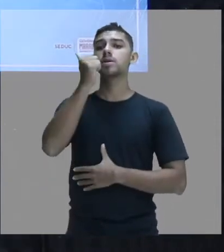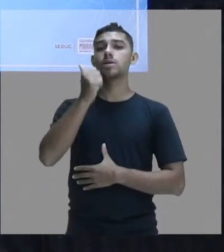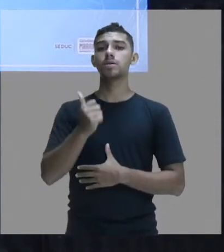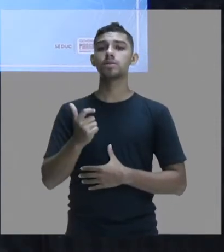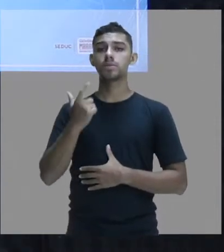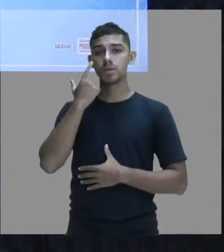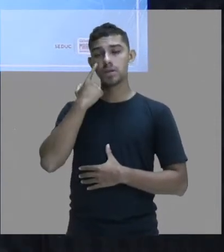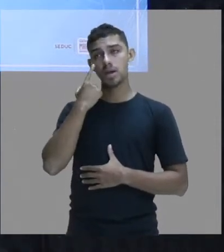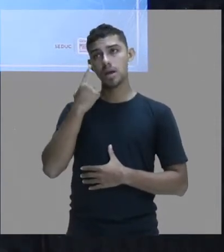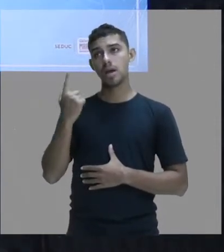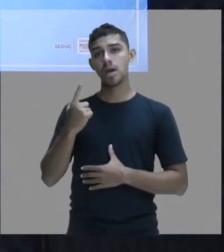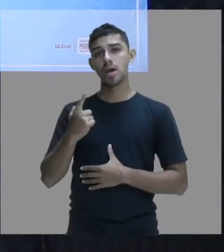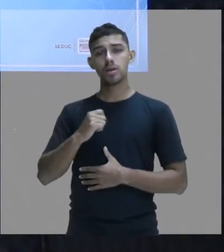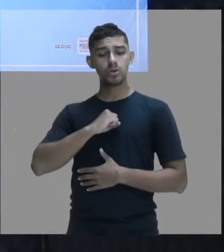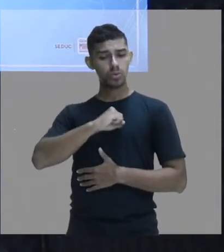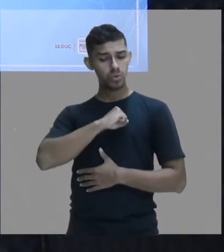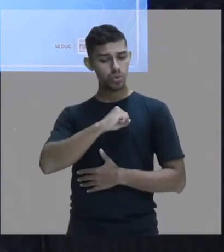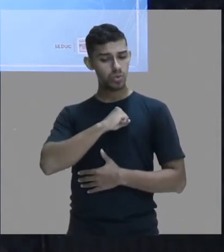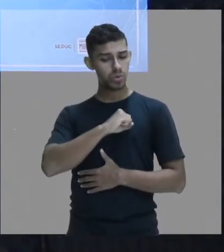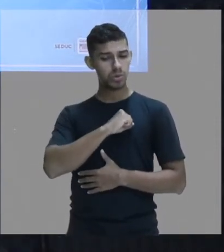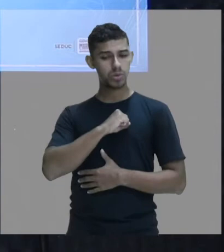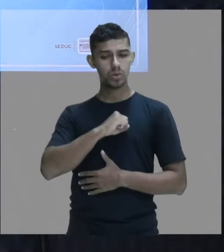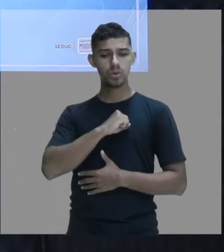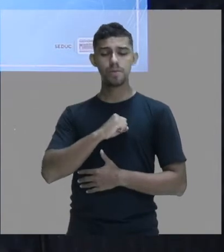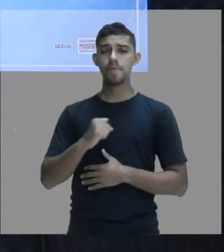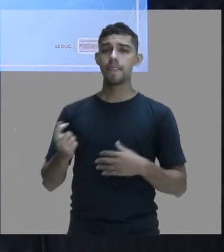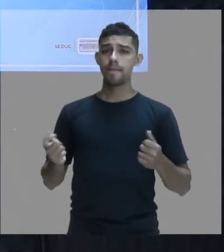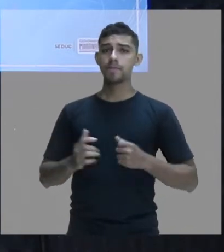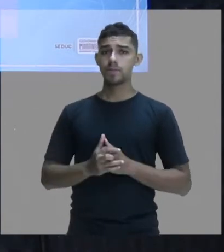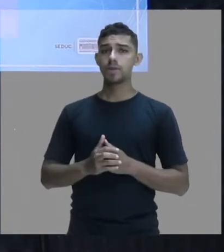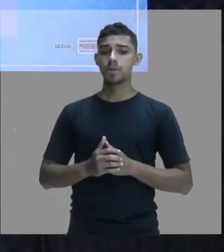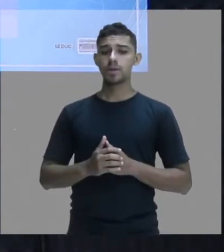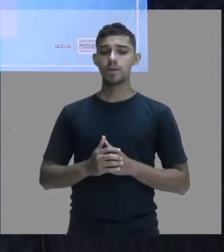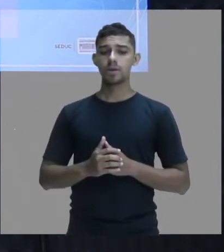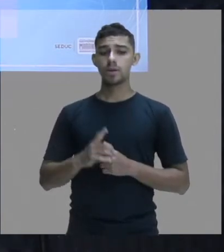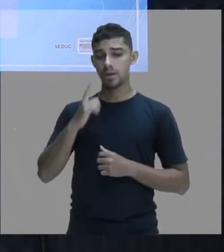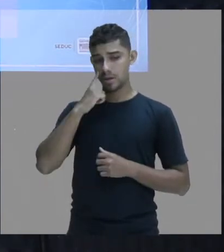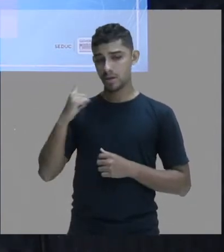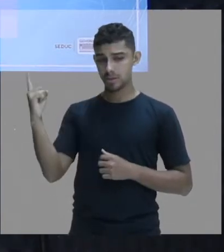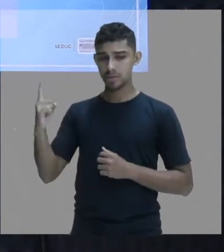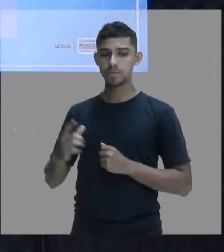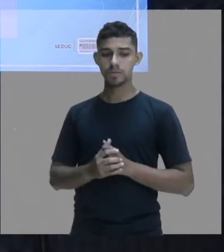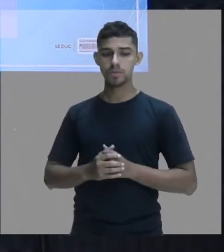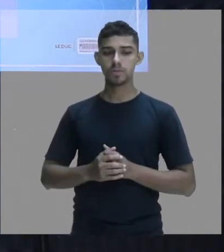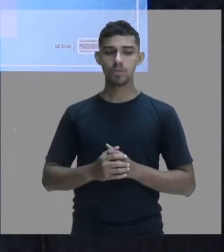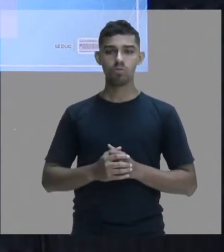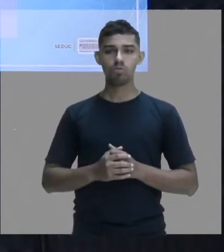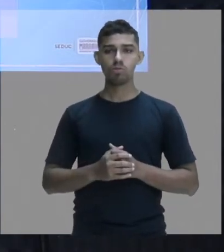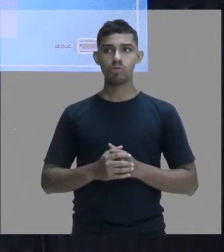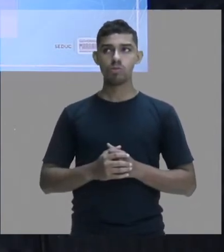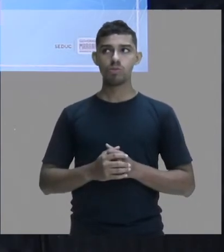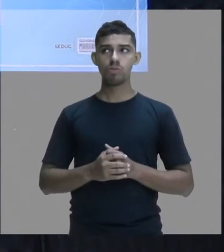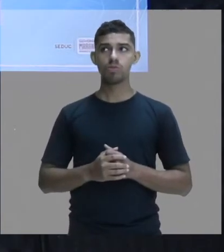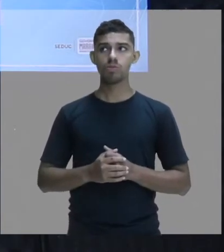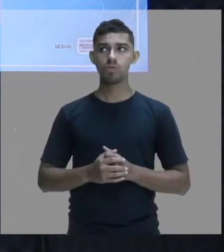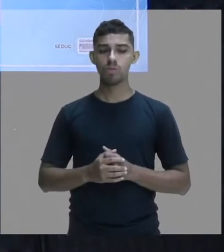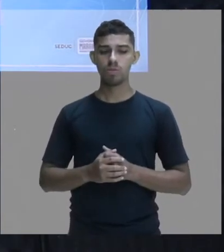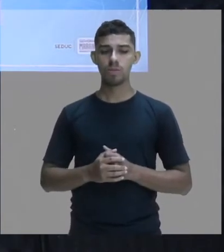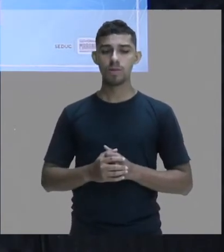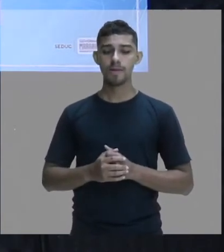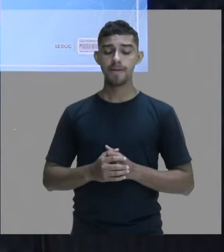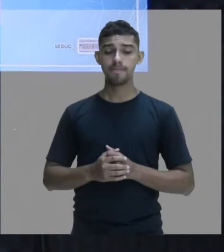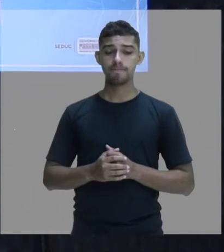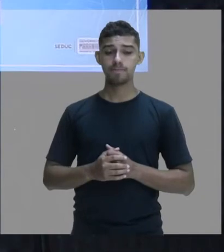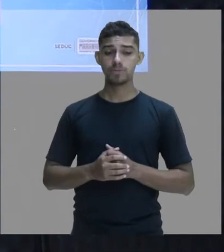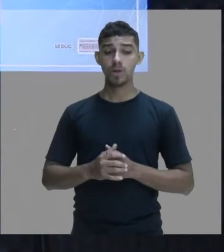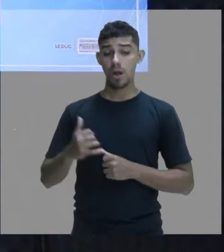melhorar, como, por exemplo, o ritmo cardíaco. O ritmo cardíaco de um indivíduo. Está aqui, ó, o ritmo